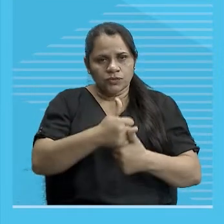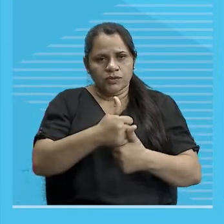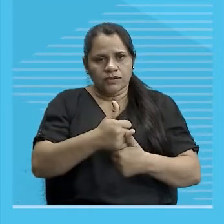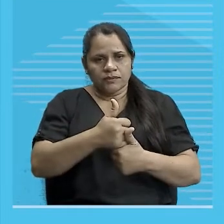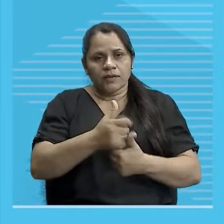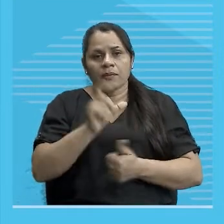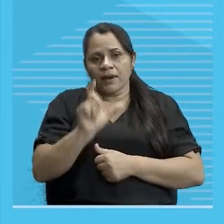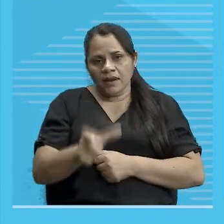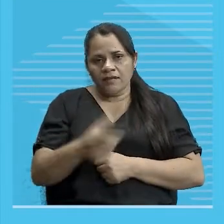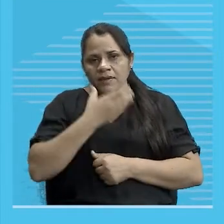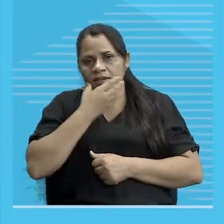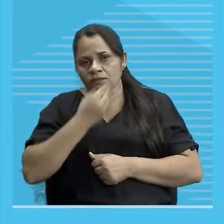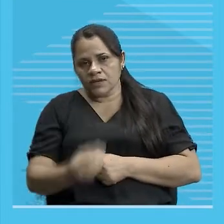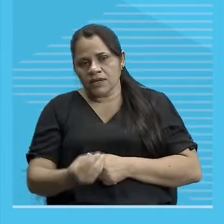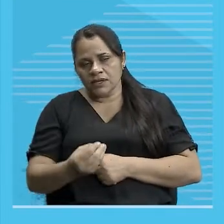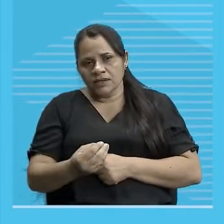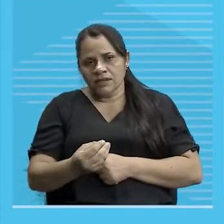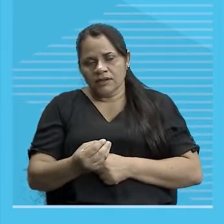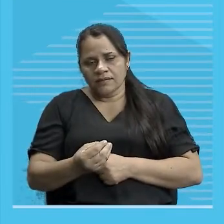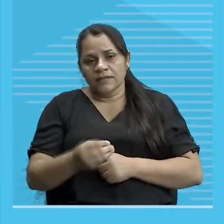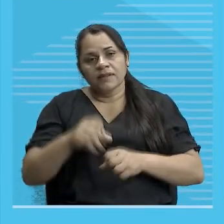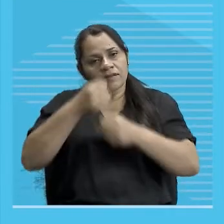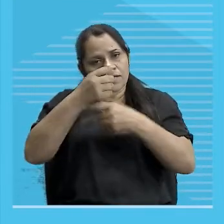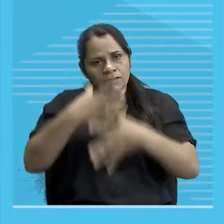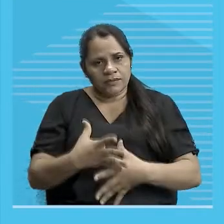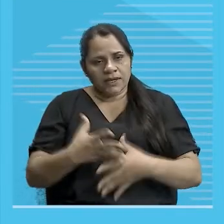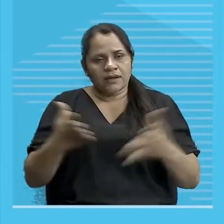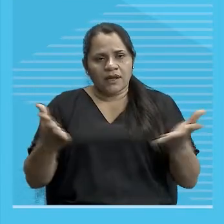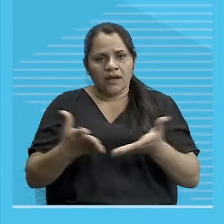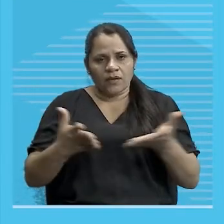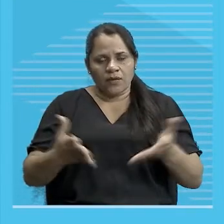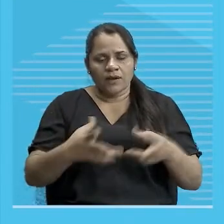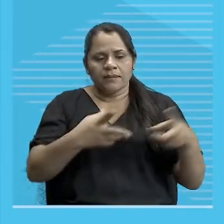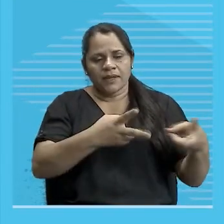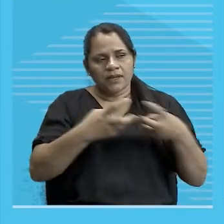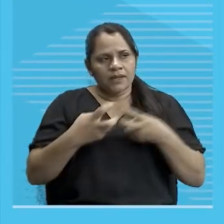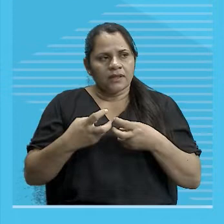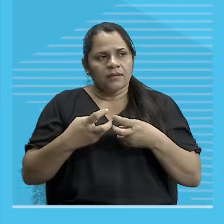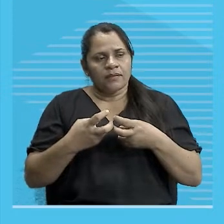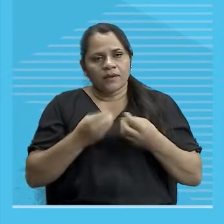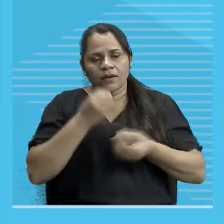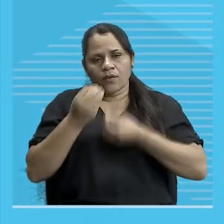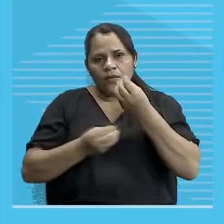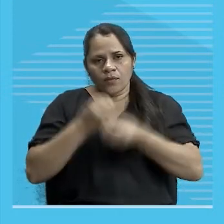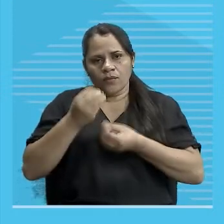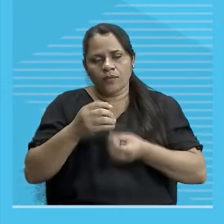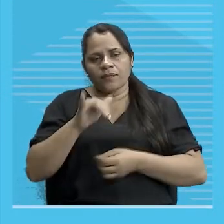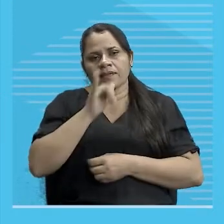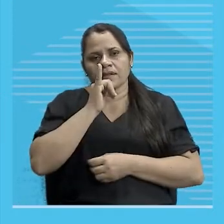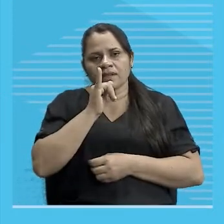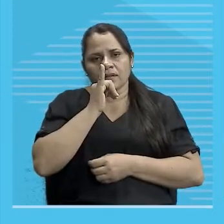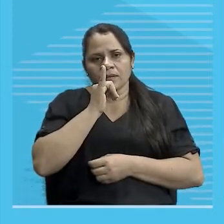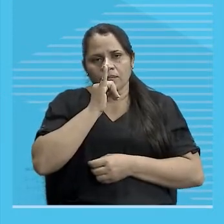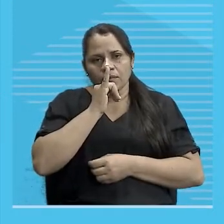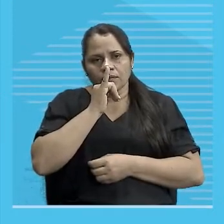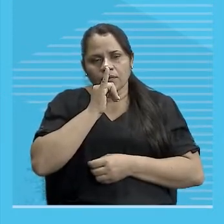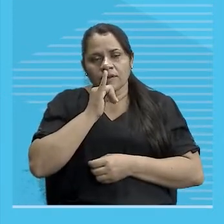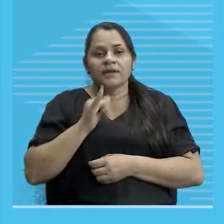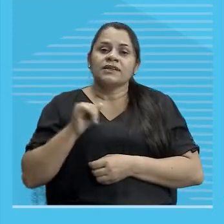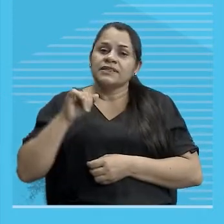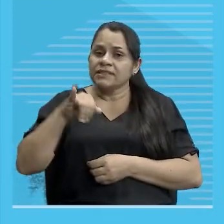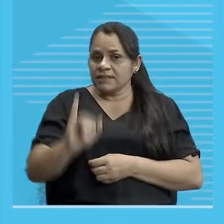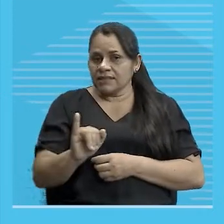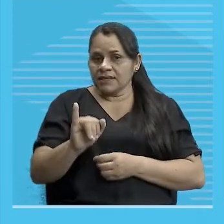equivalente. Do jeito que eu vou mostrar para vocês agora, ó. Perceba. Olha, por exemplo. Se antes da